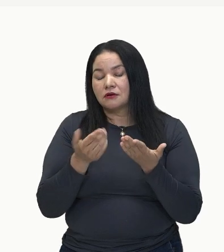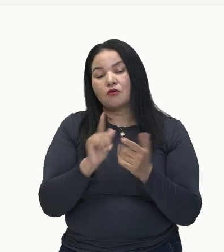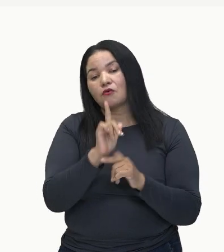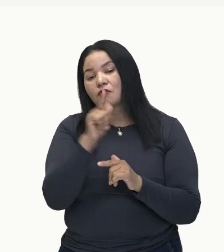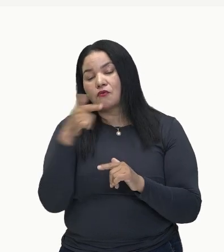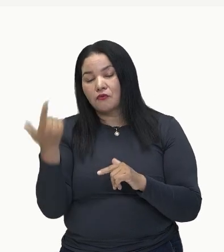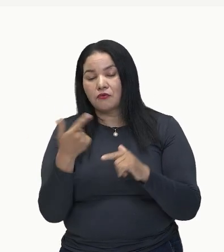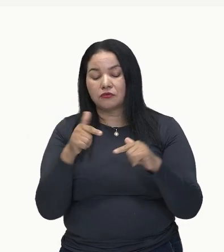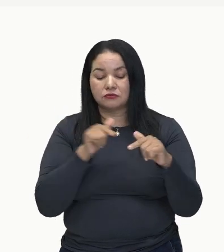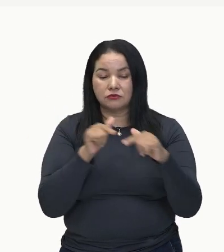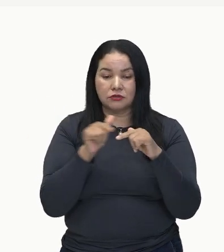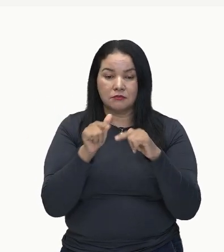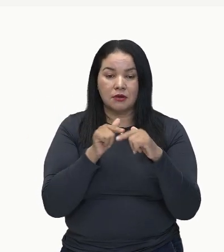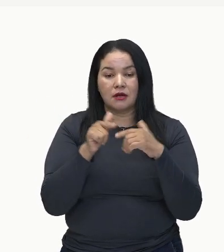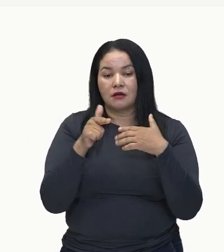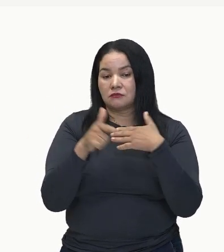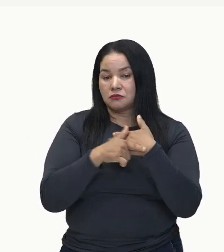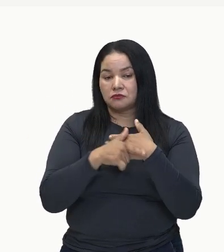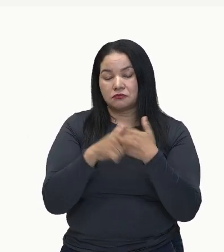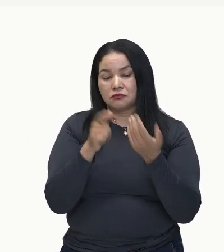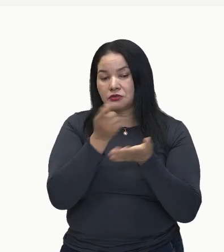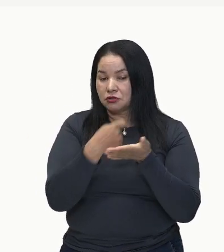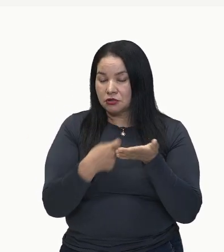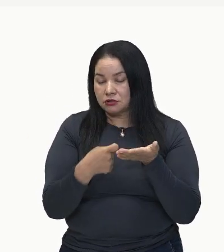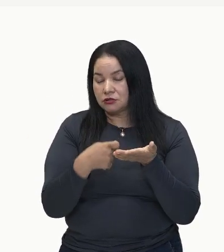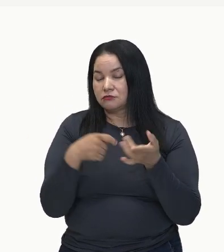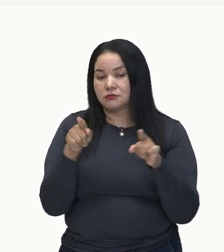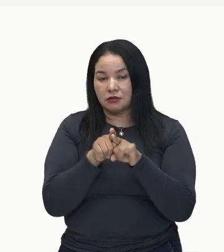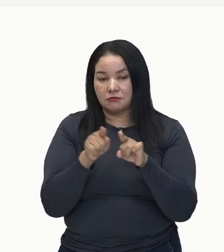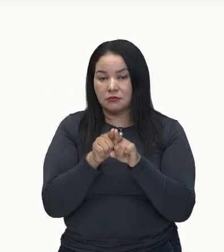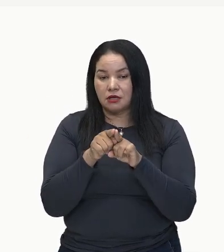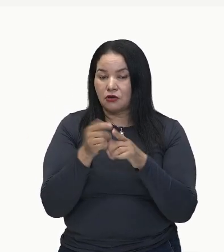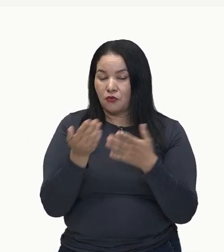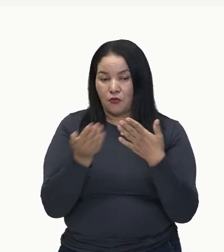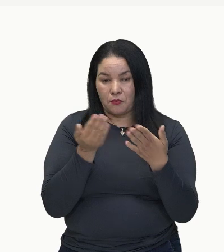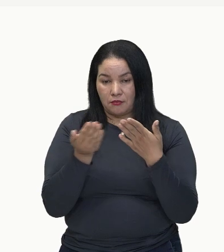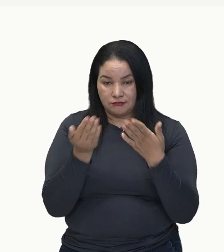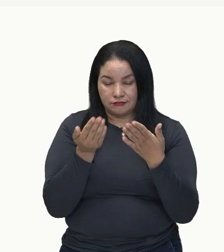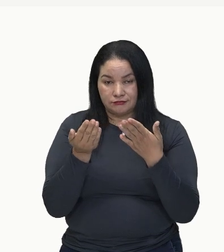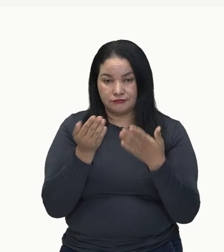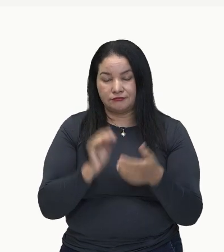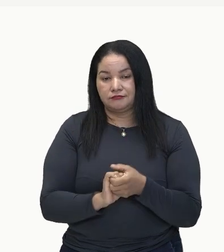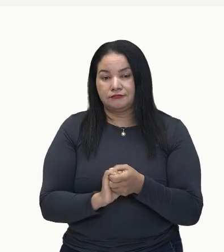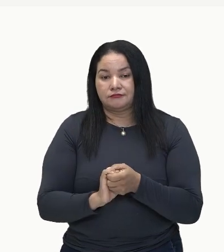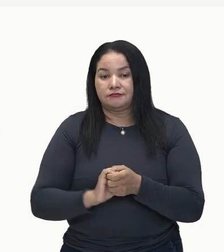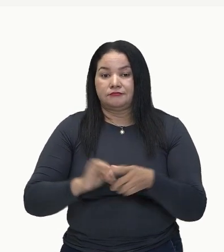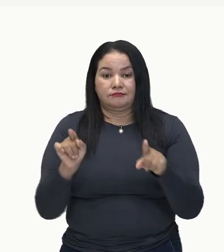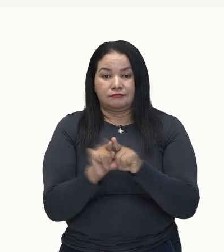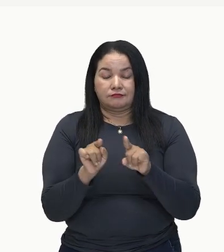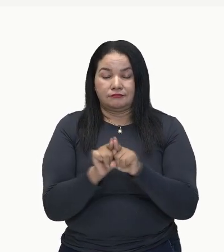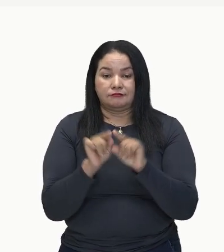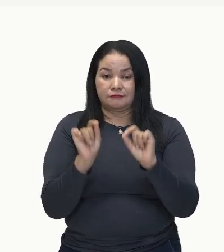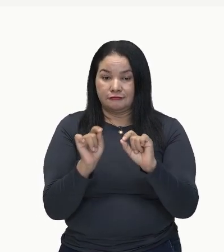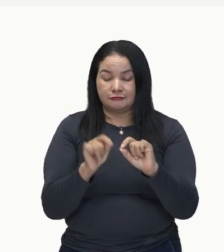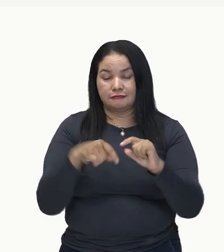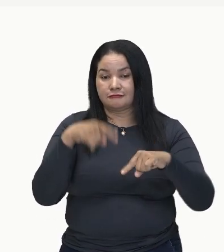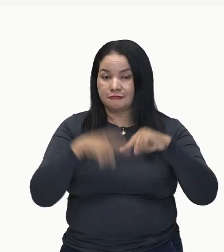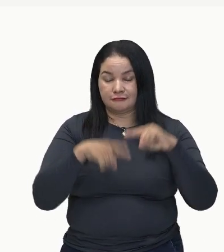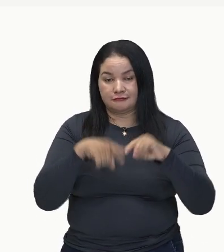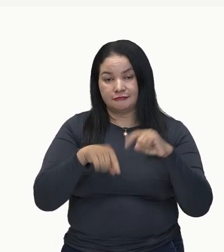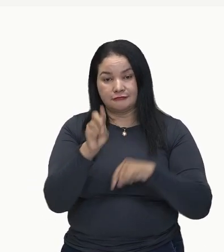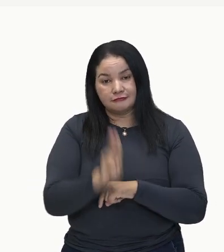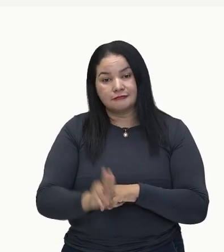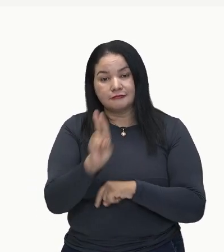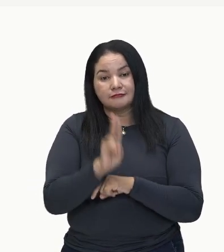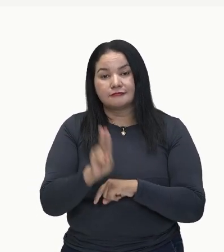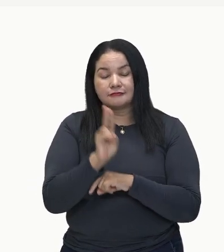uma comparação, né, de obras. Também ele vai fazer, um dos elementos utilizados da